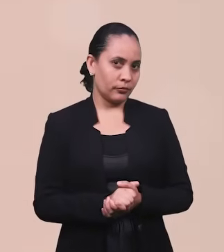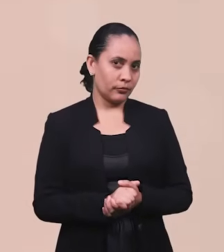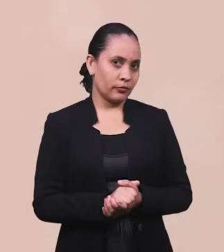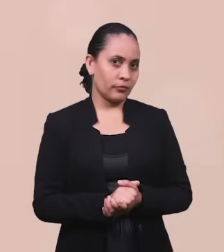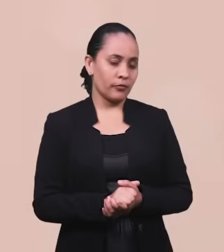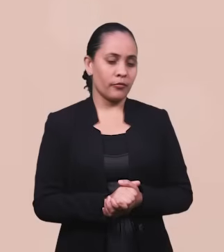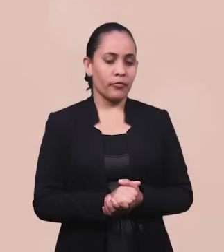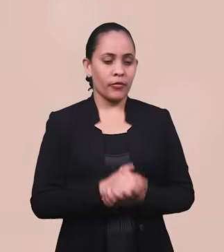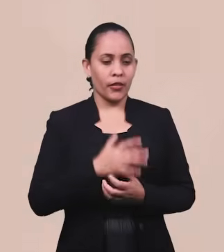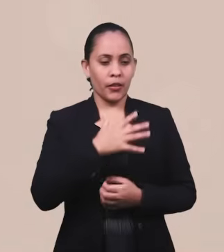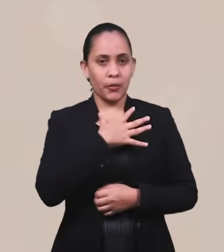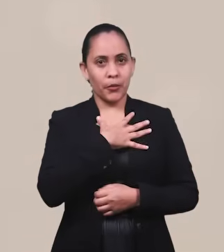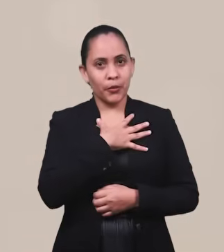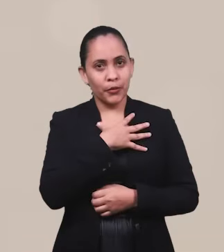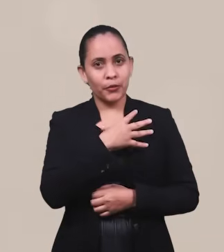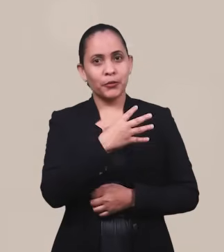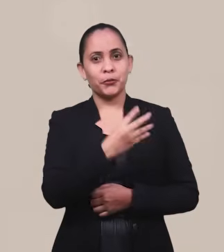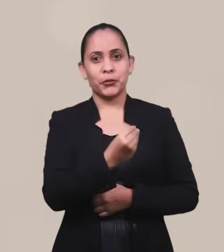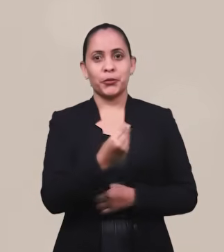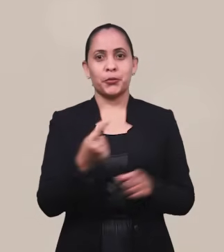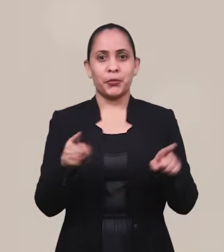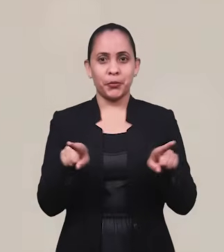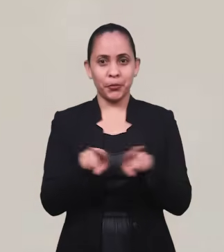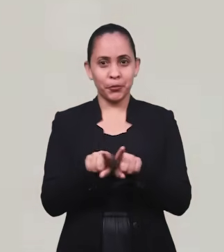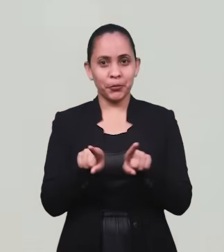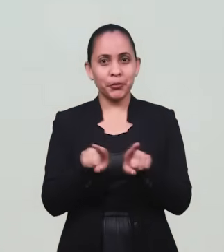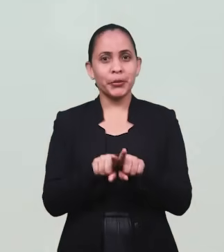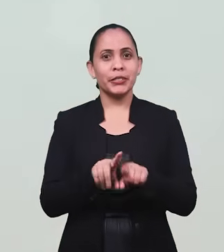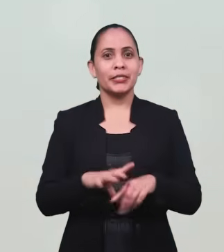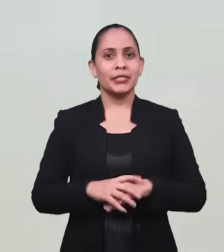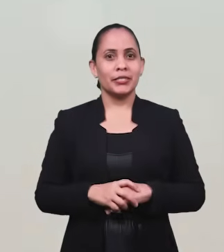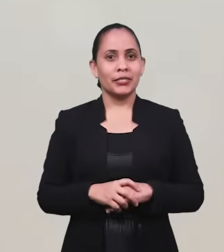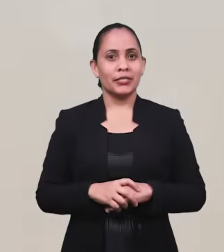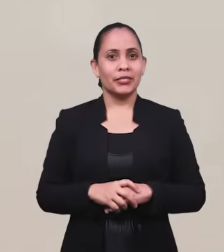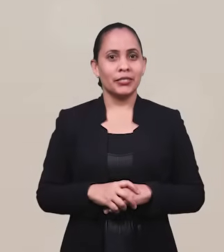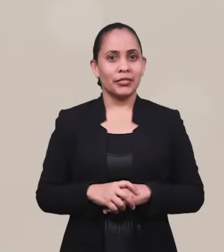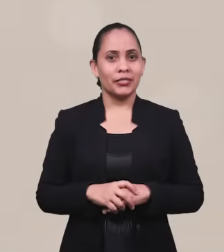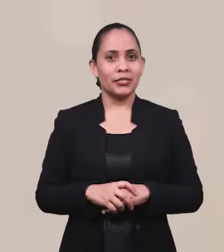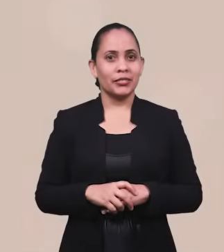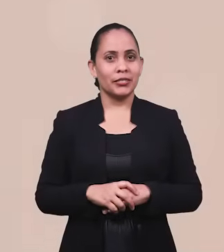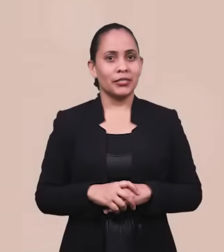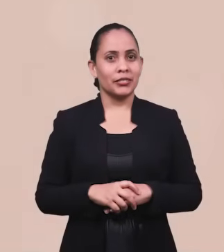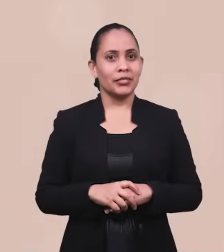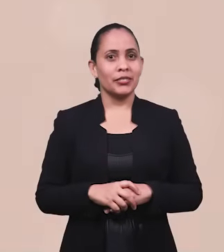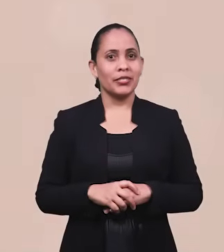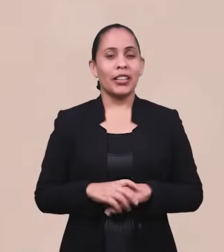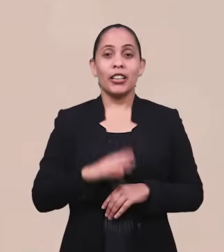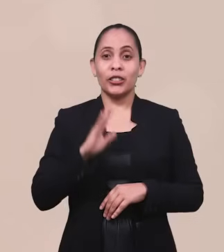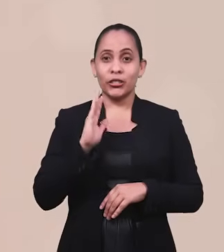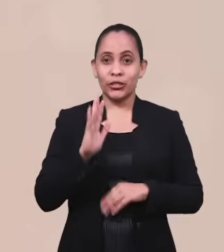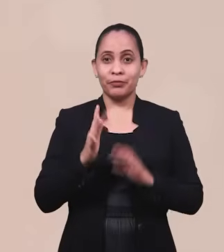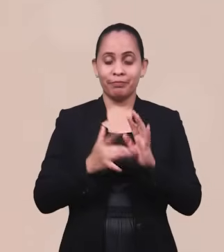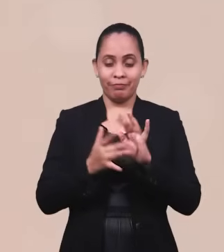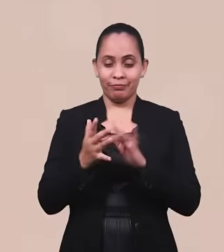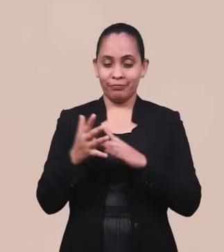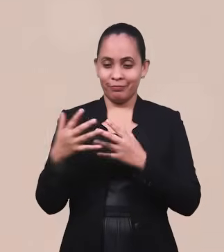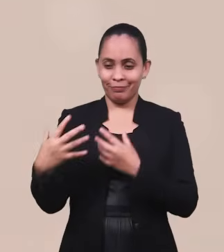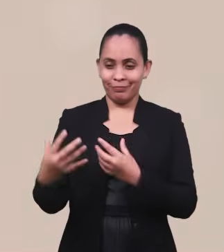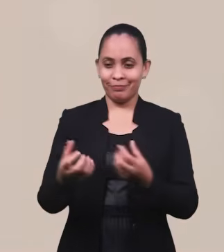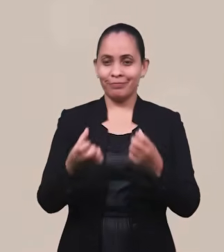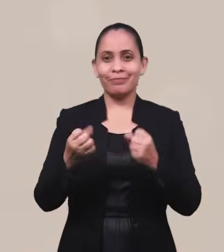Meus filhos também estão, uma parte já estão tudo na obra,